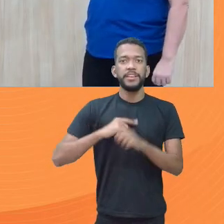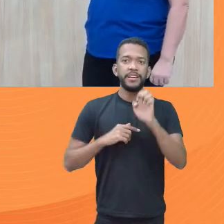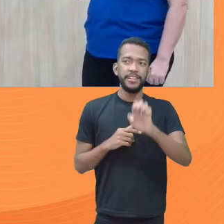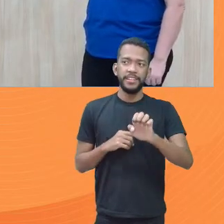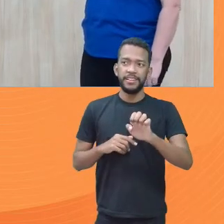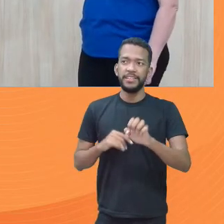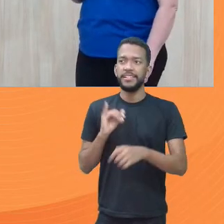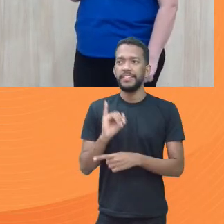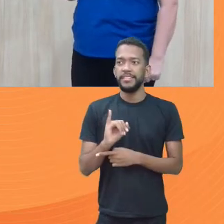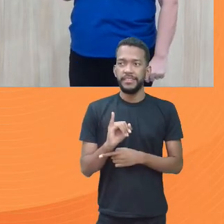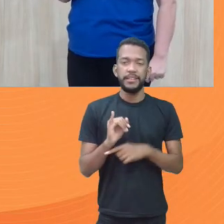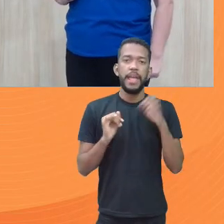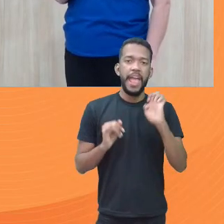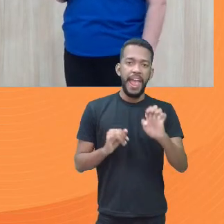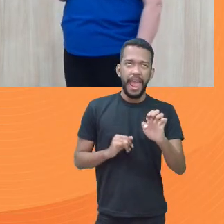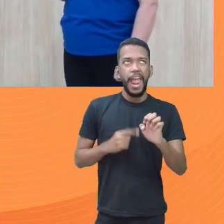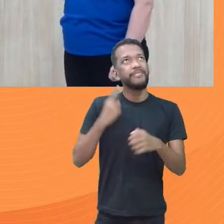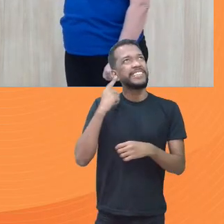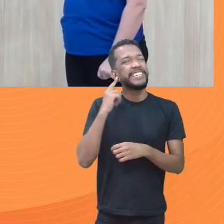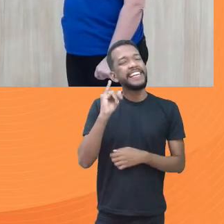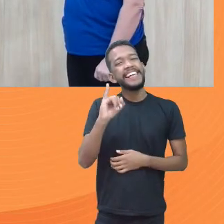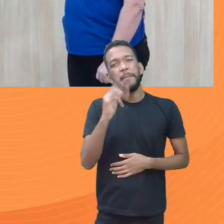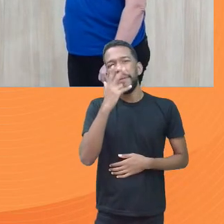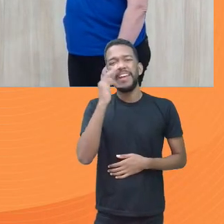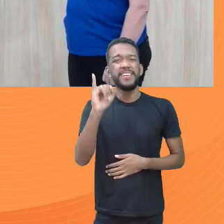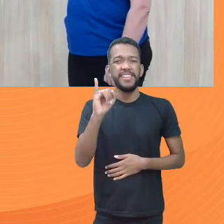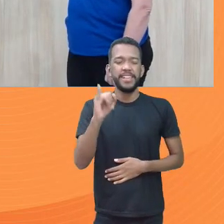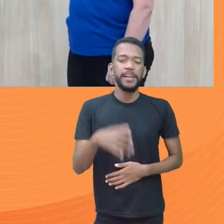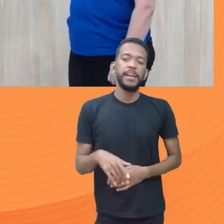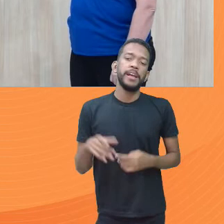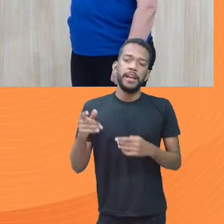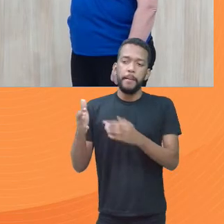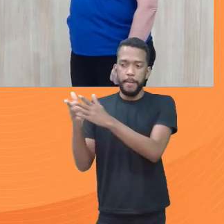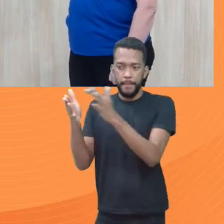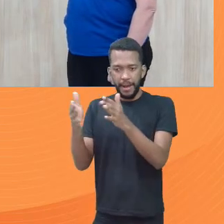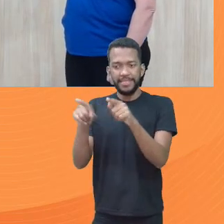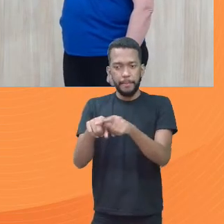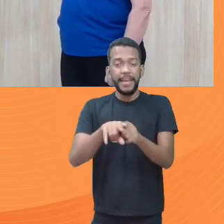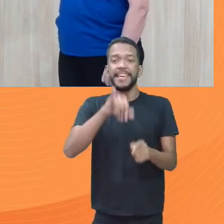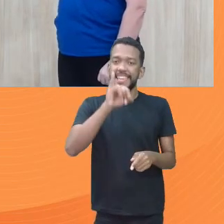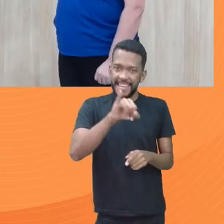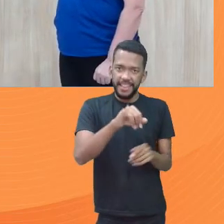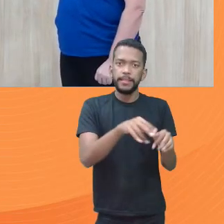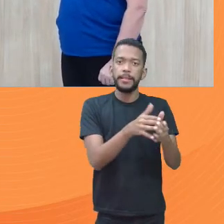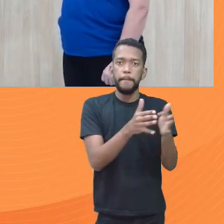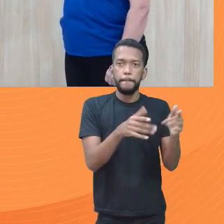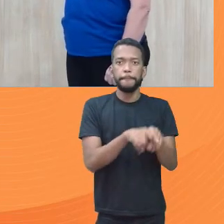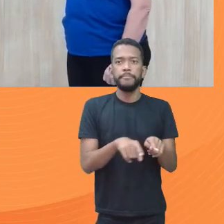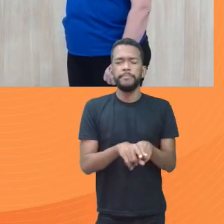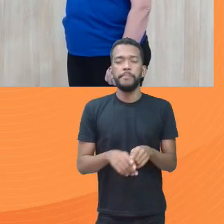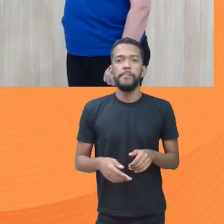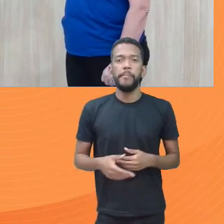é o com som de i, tá? Quando o i, que é o com som de